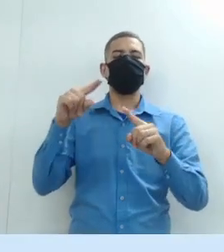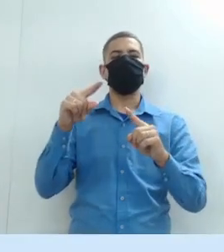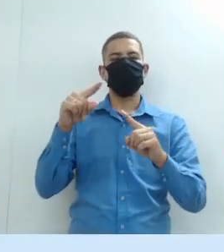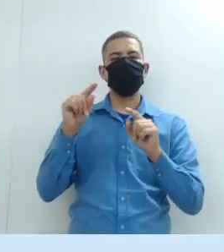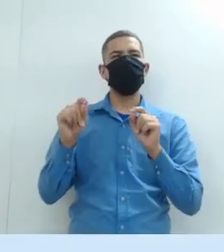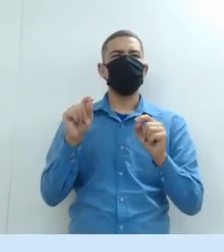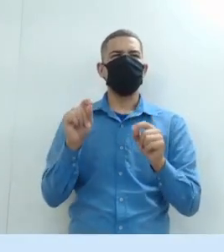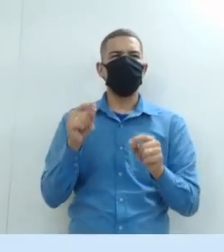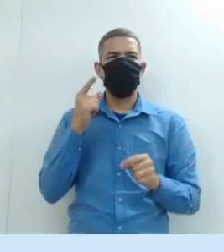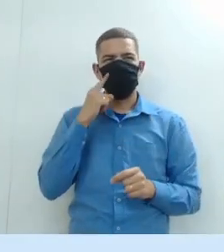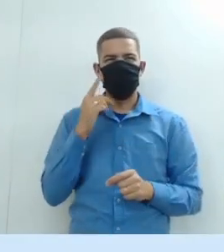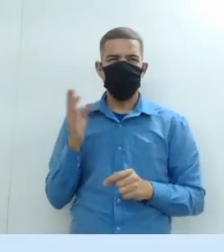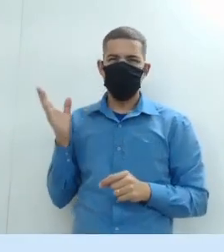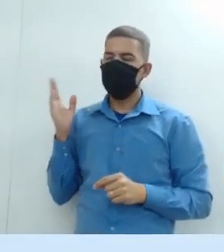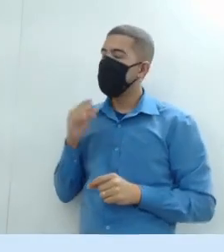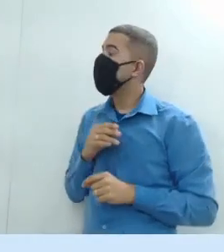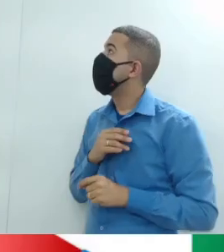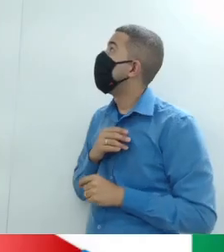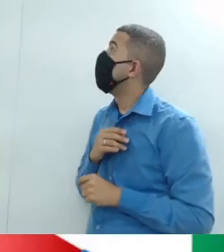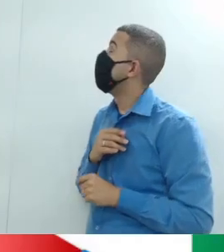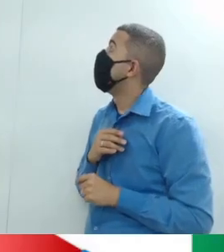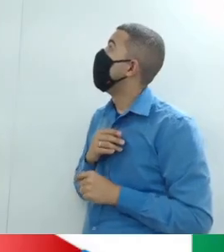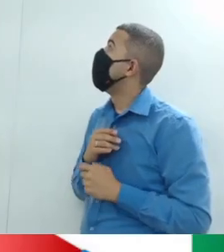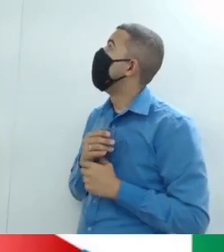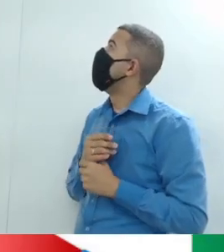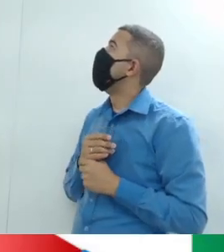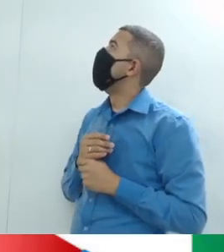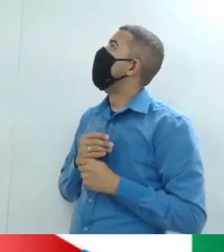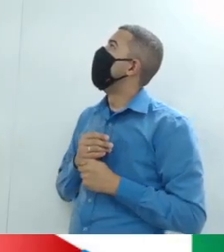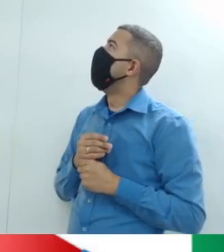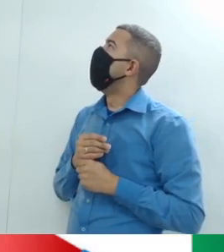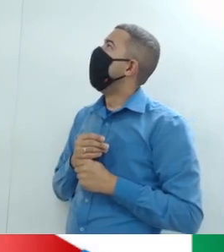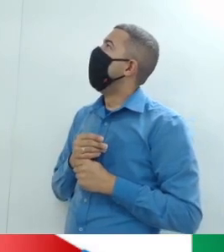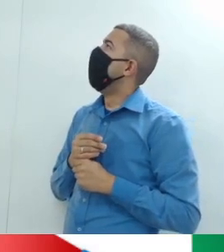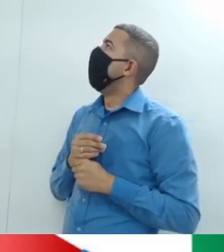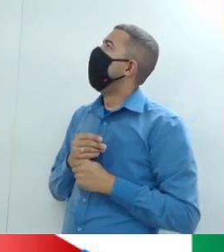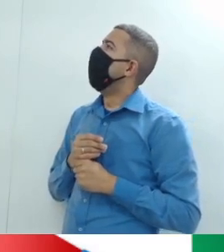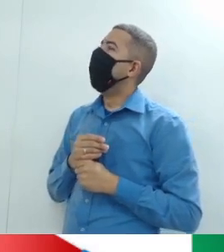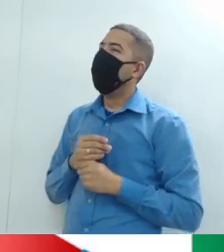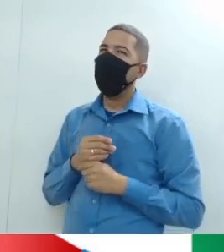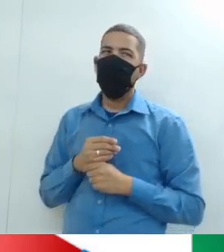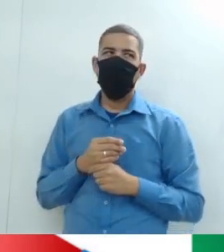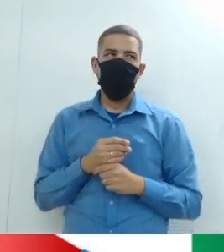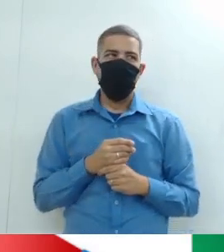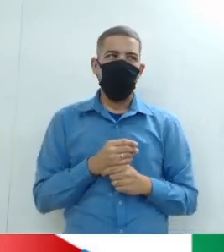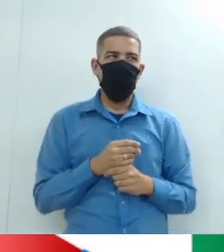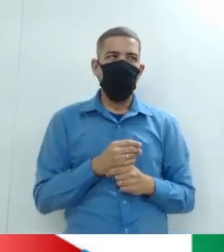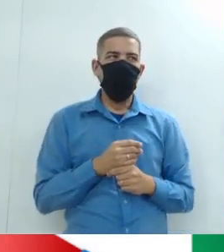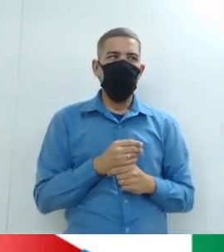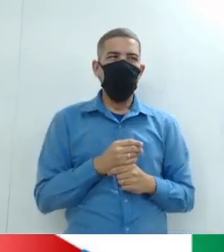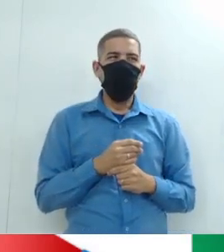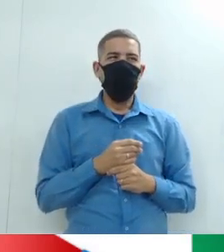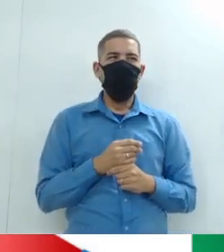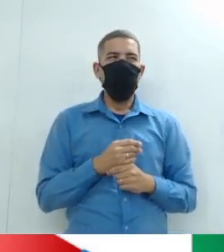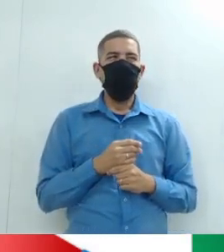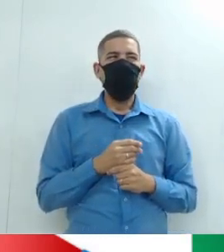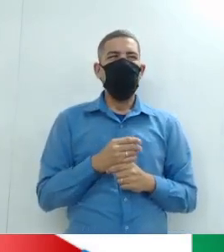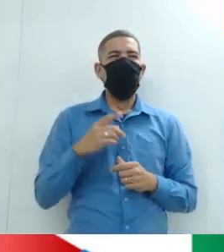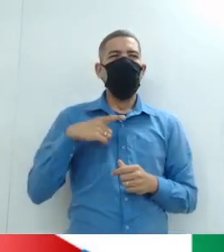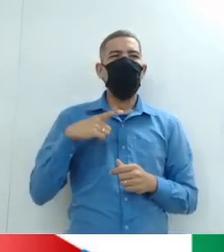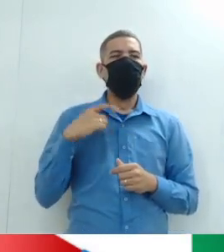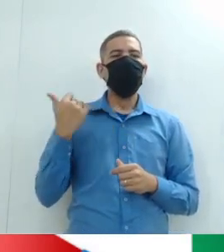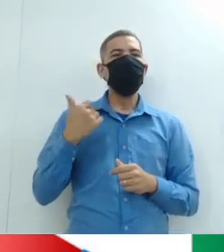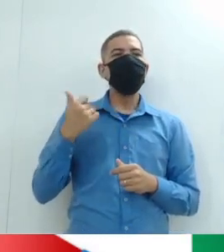atenção na tirinha. Segue comigo aí, Ellen. Mostra essa tirinha para eles visualizarem. Ó, presta bem atenção. Peguei uma tirinha